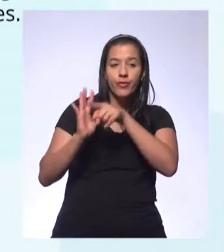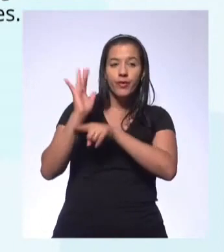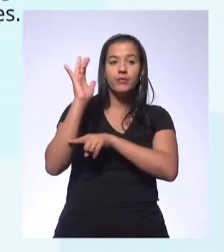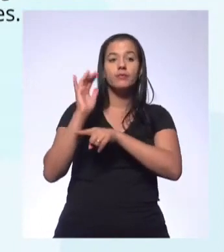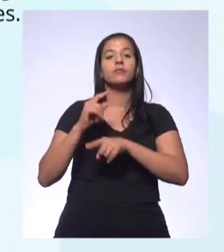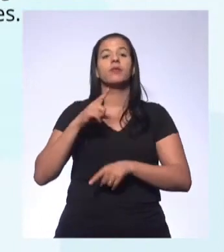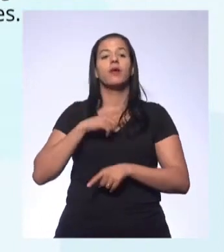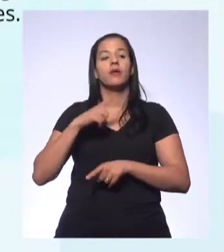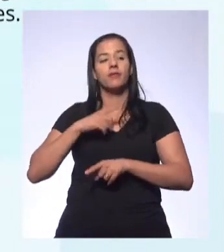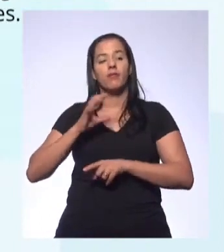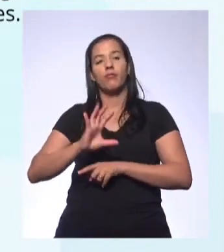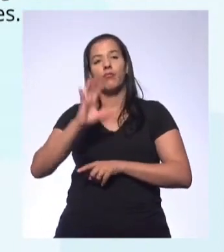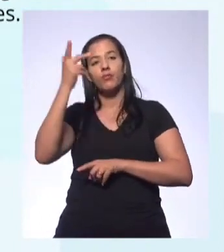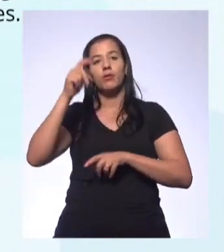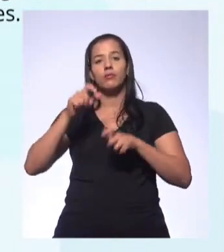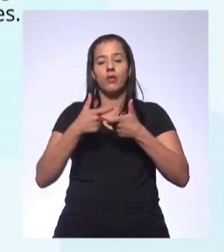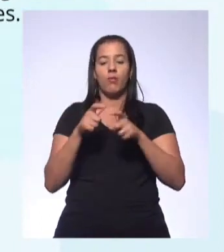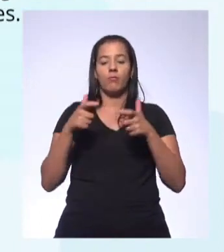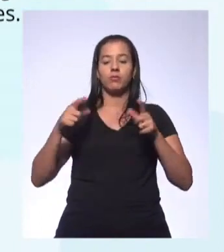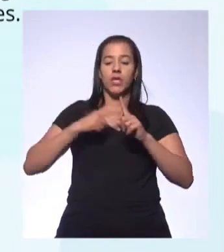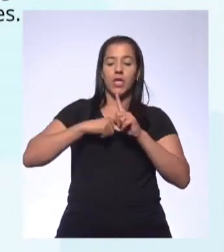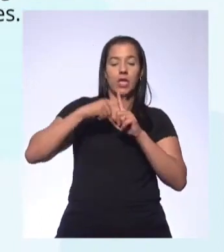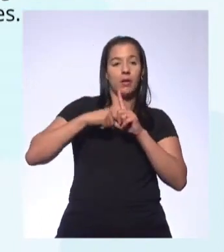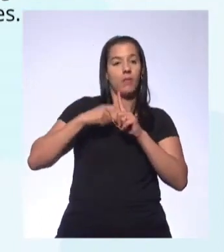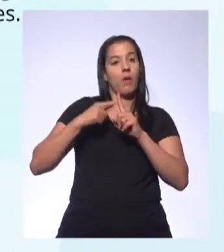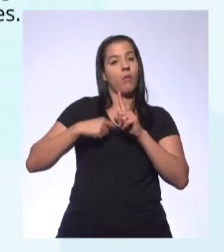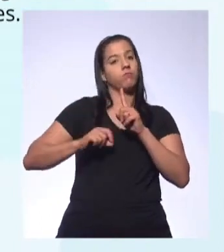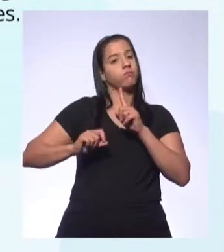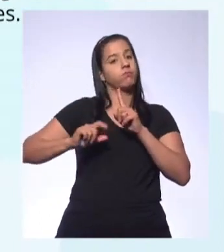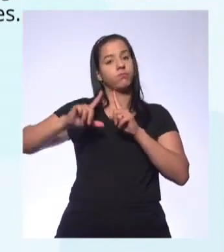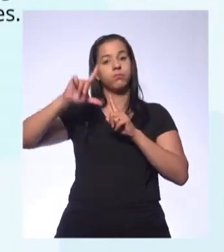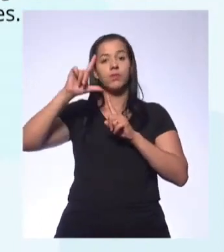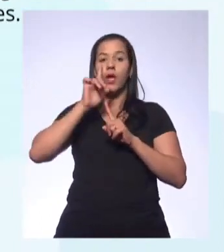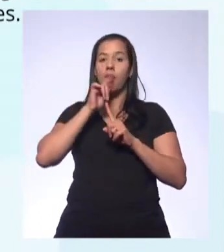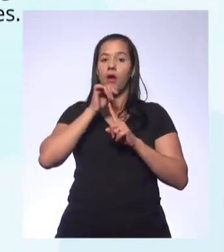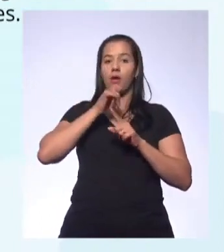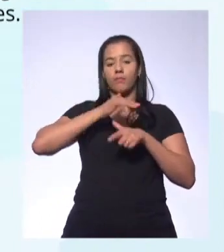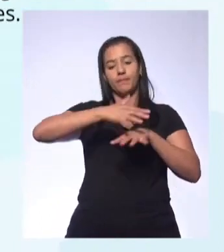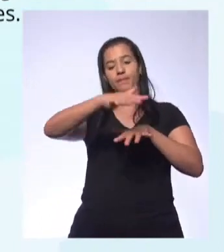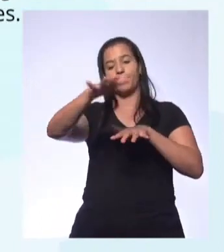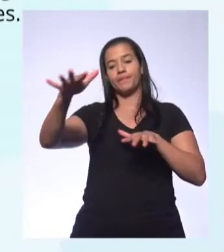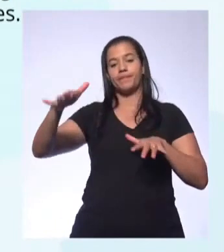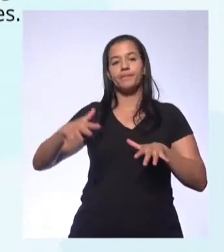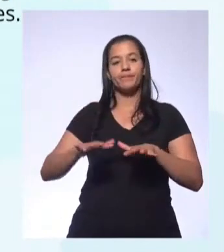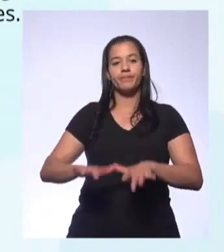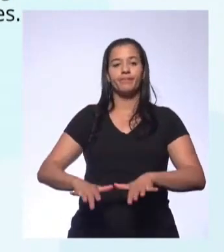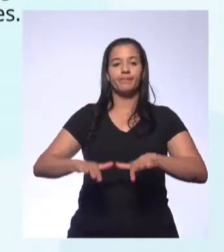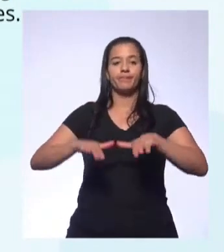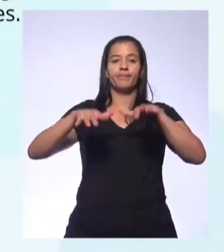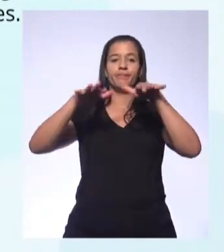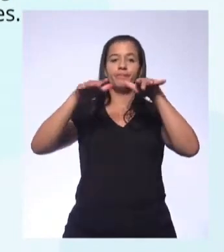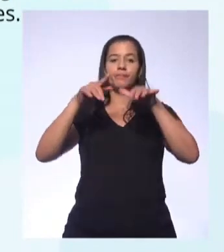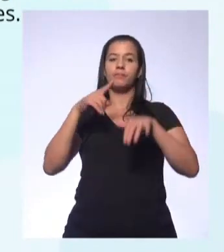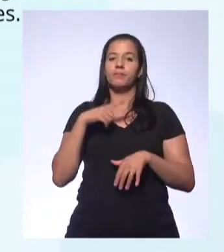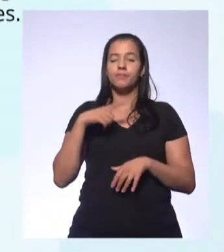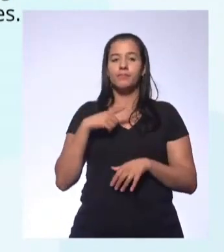gases, ocorre o aumento das temperaturas e, com isso, alagamentos de muitas regiões costeiras